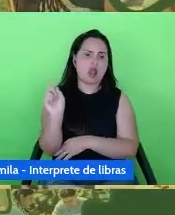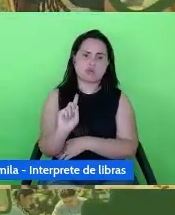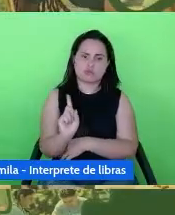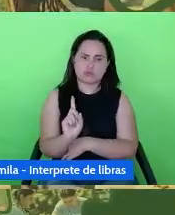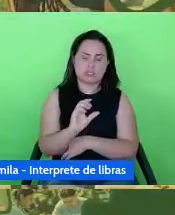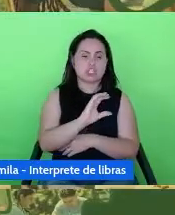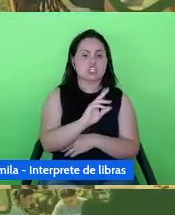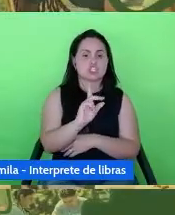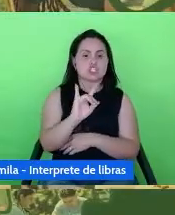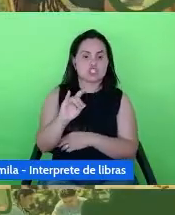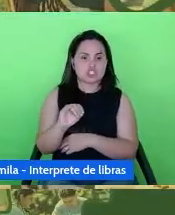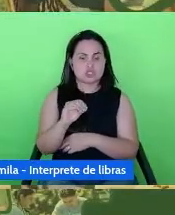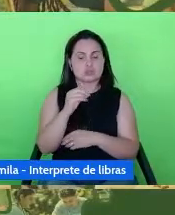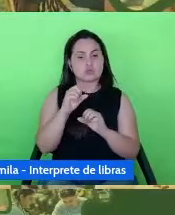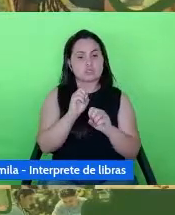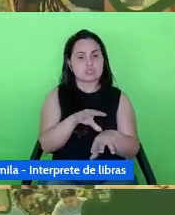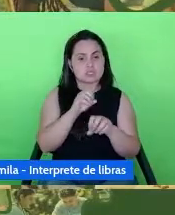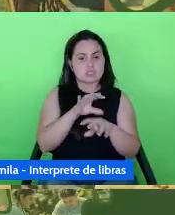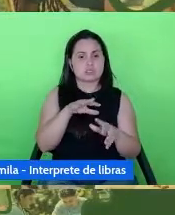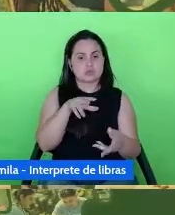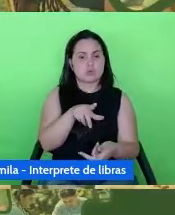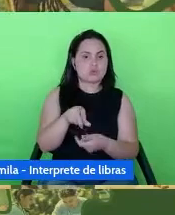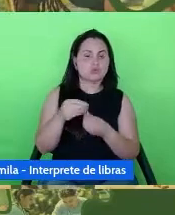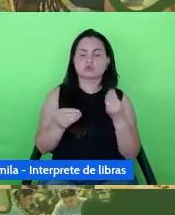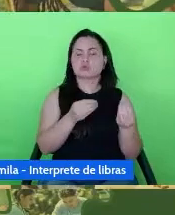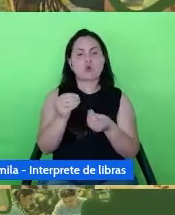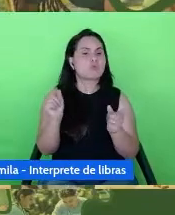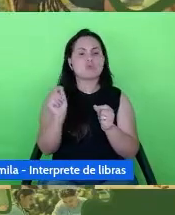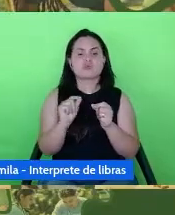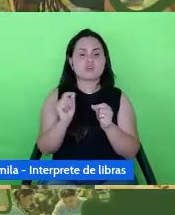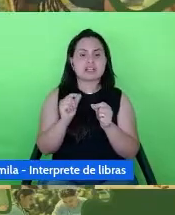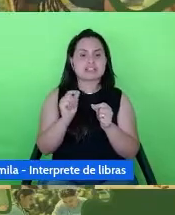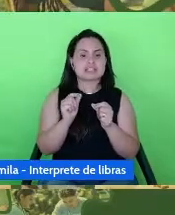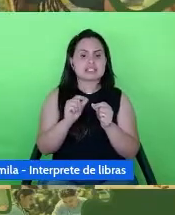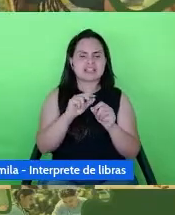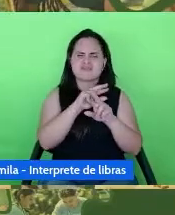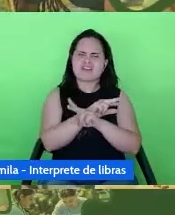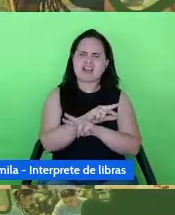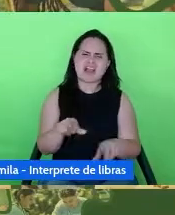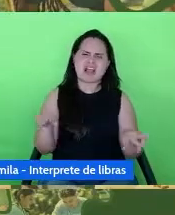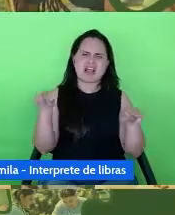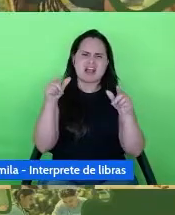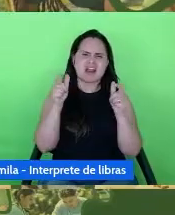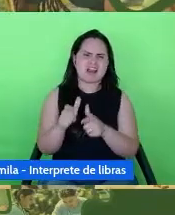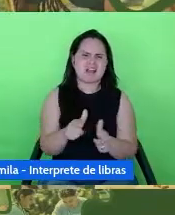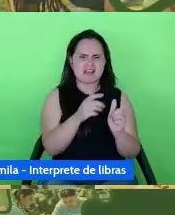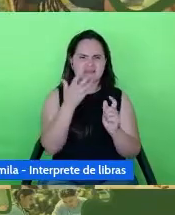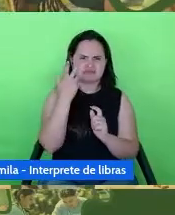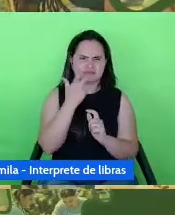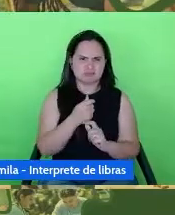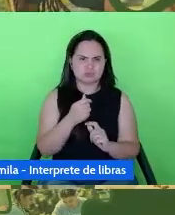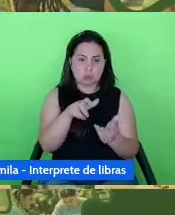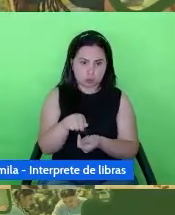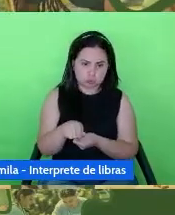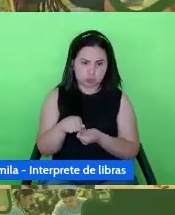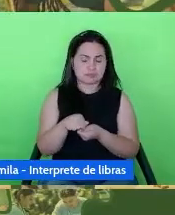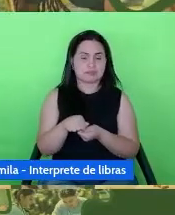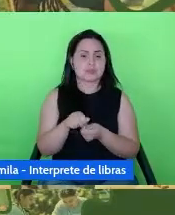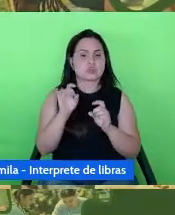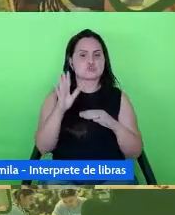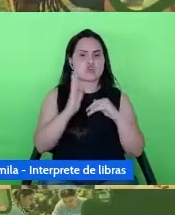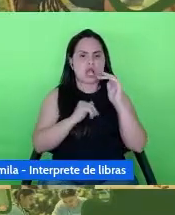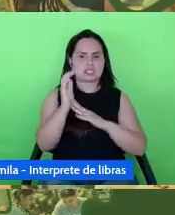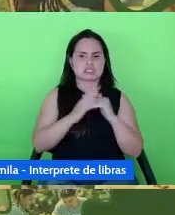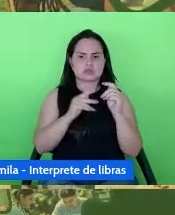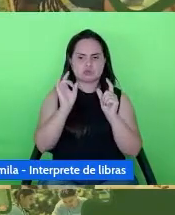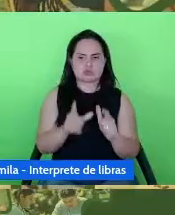Mendes ensinou ao mundo todo como a gente pode fazer isso em vários lugares do mundo. Então, só a ação local não é